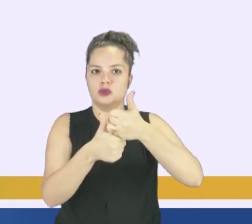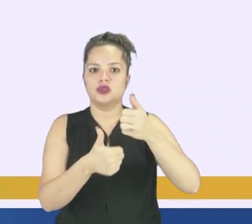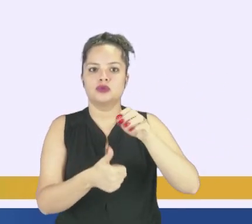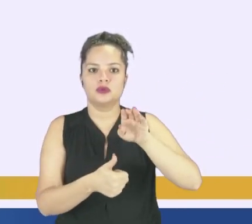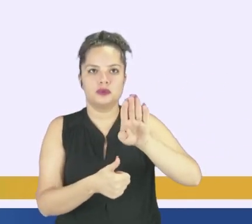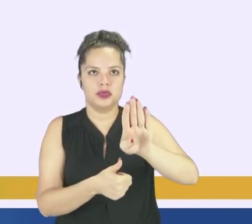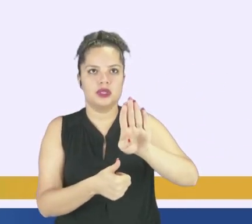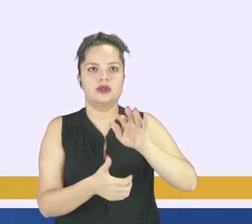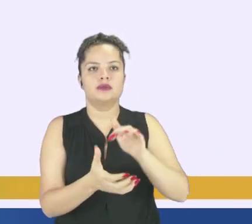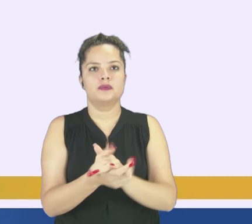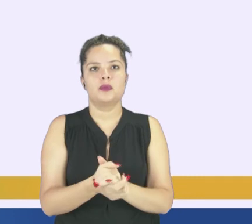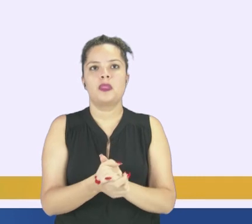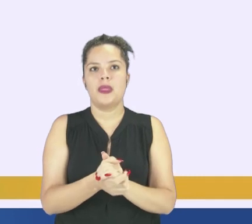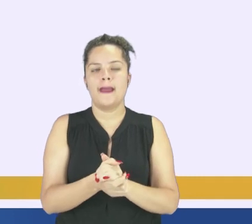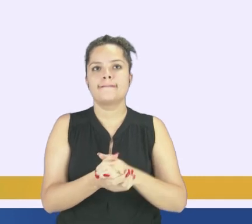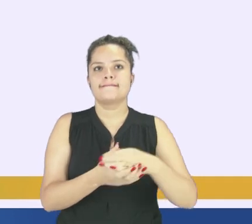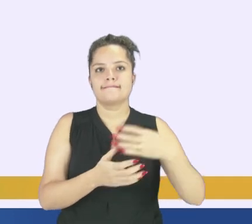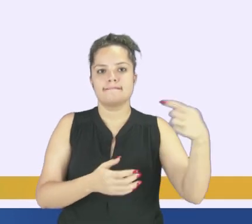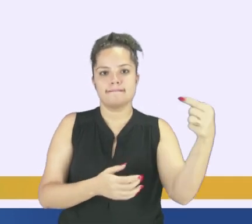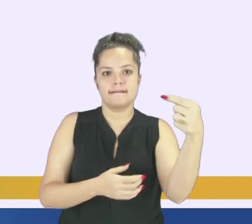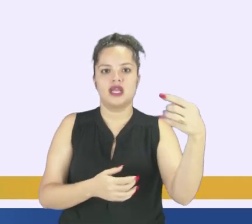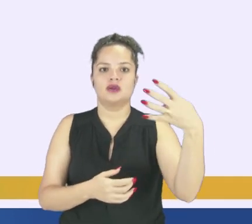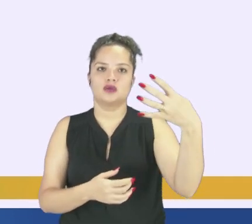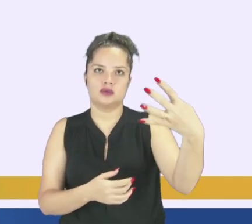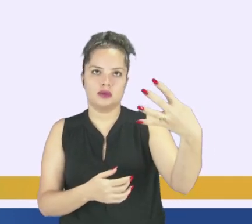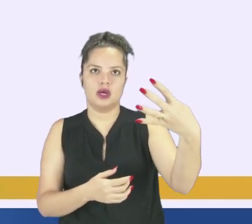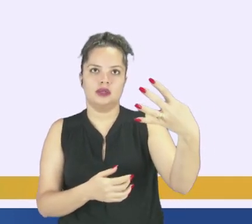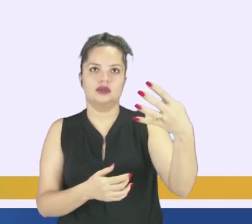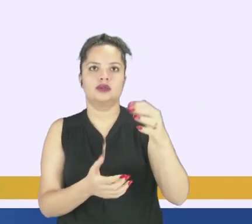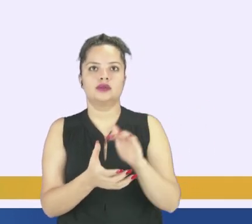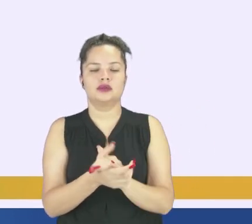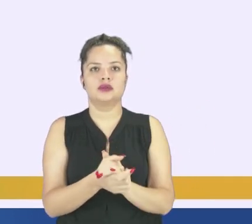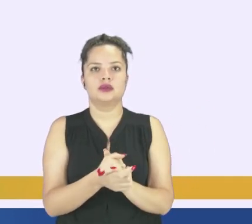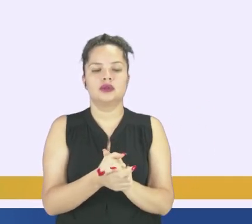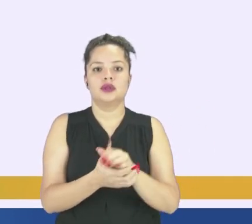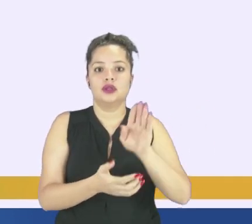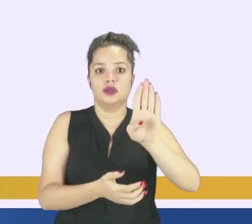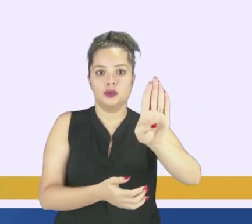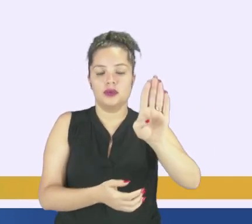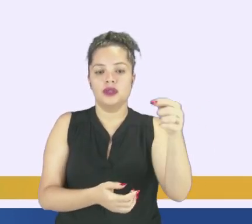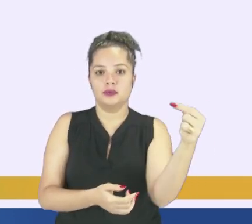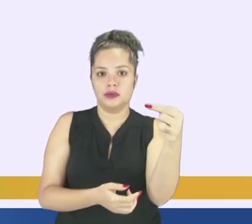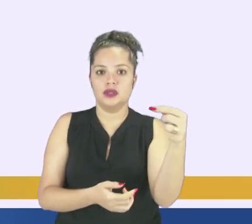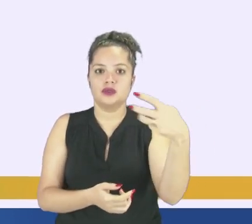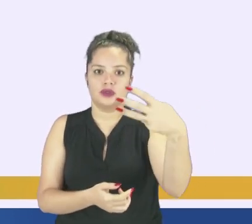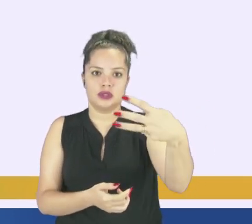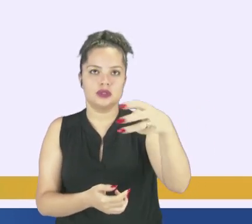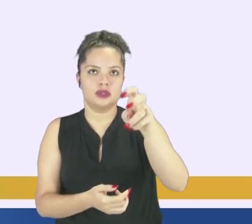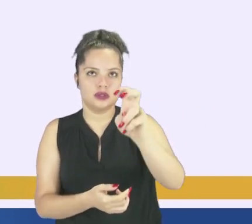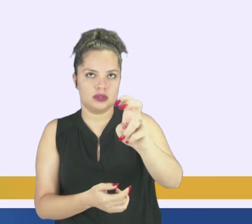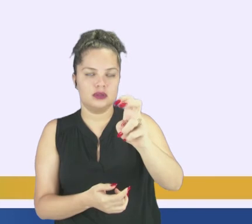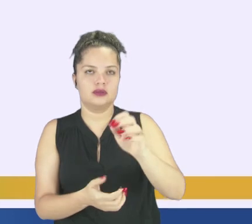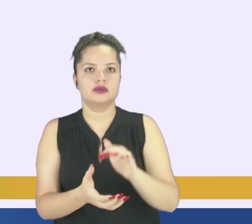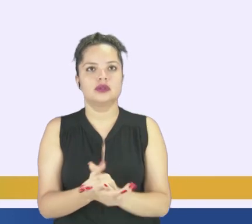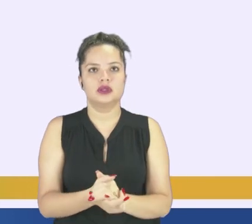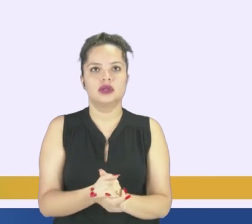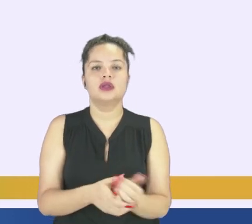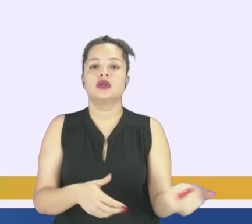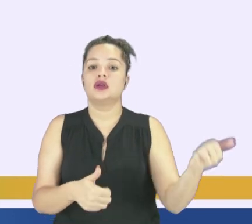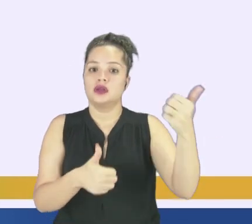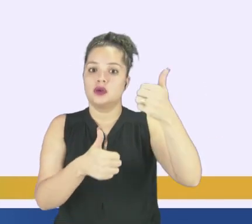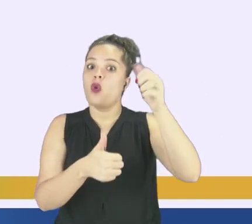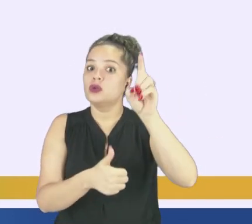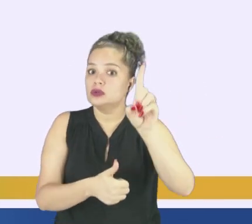c igual a menos 4 e o d igual a menos 35. E, fazendo a